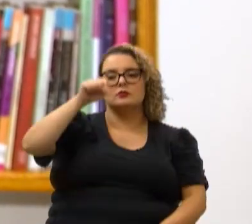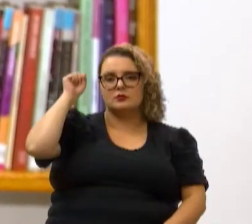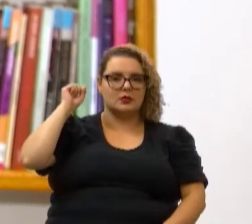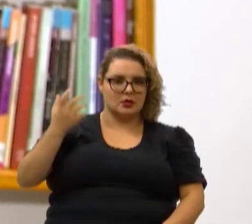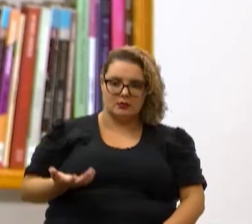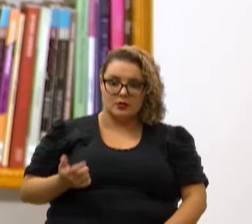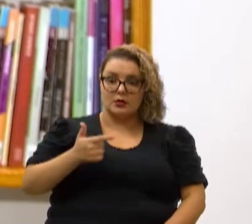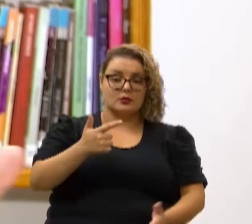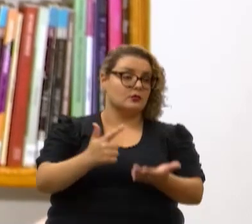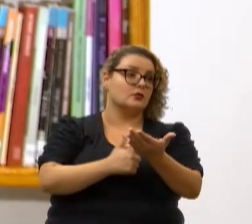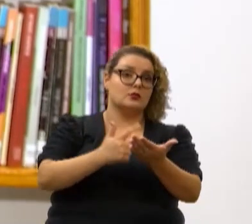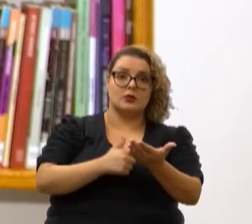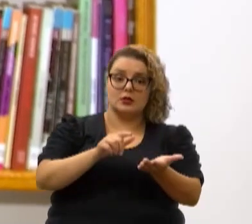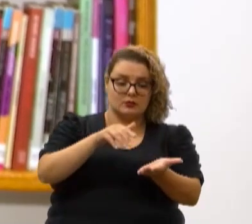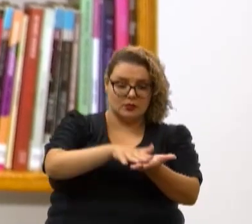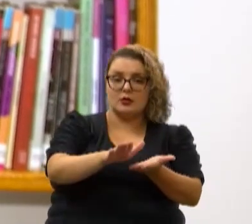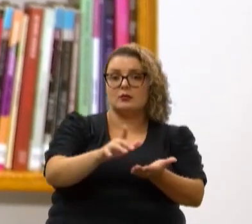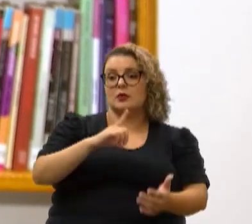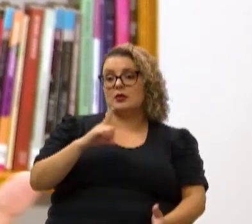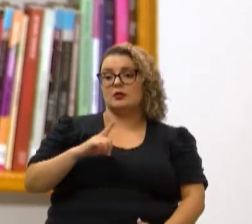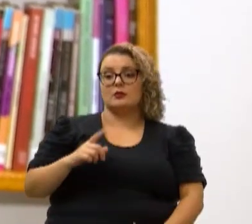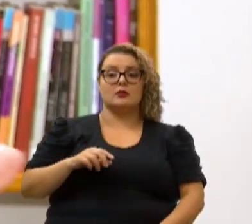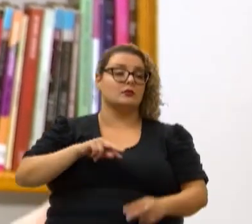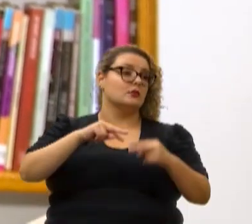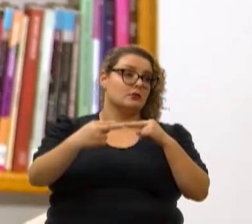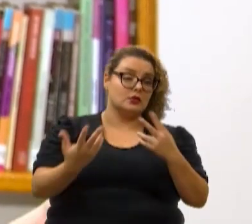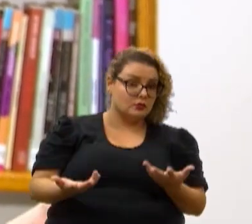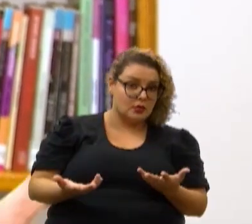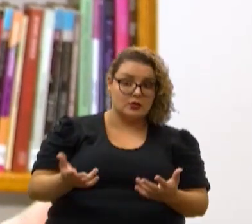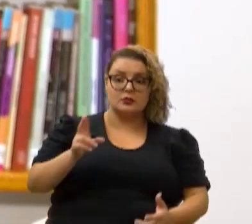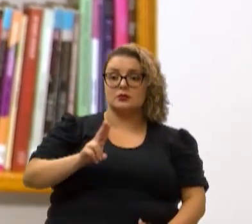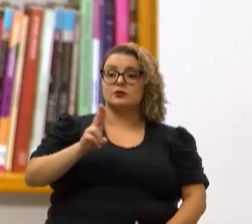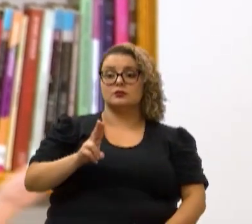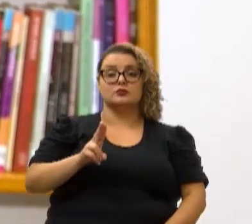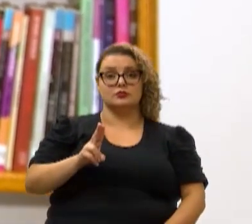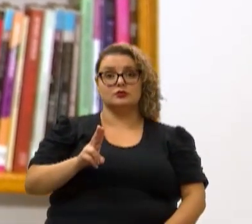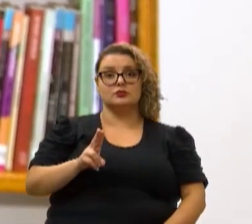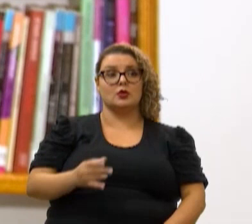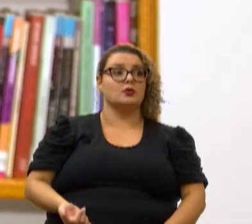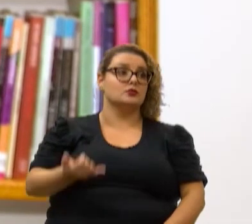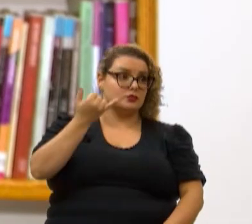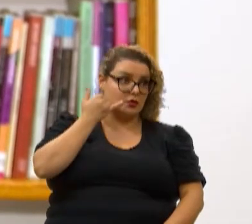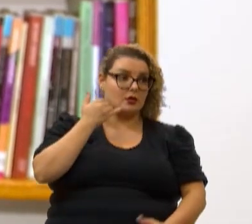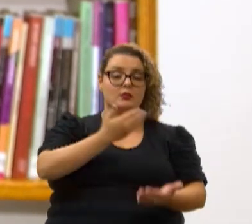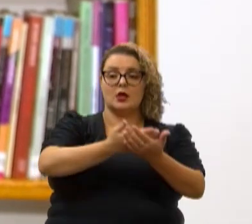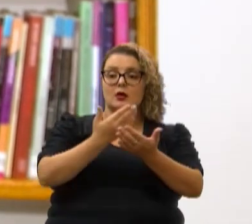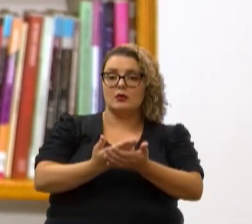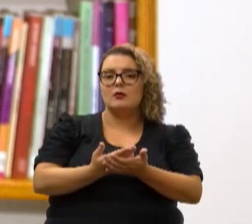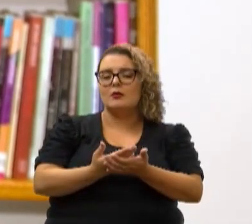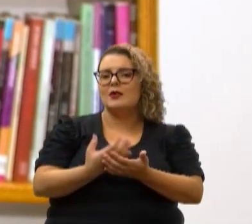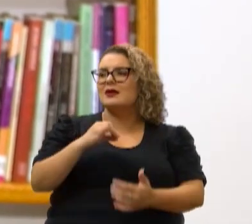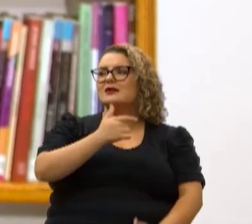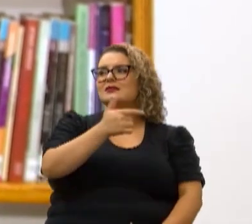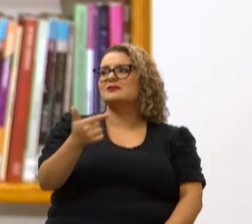não tem esse livro físico, você tem ele em formato virtual. Então, utilizar o celular para estudo é bem-vindo. Mas se você não